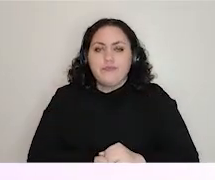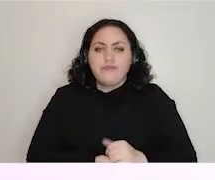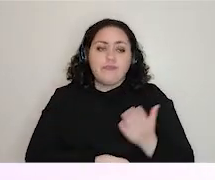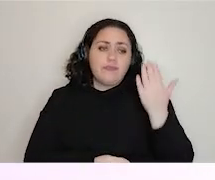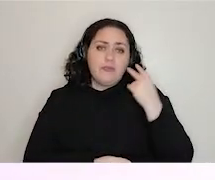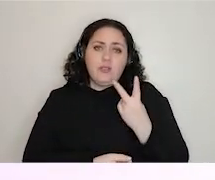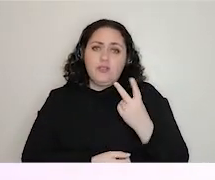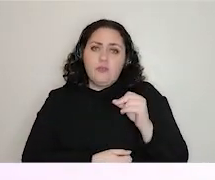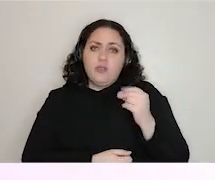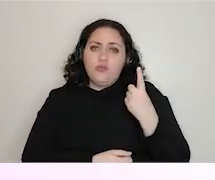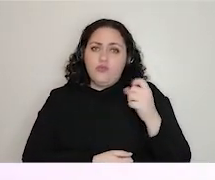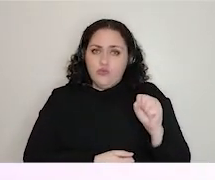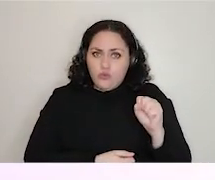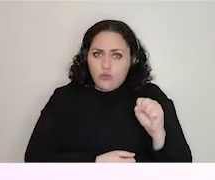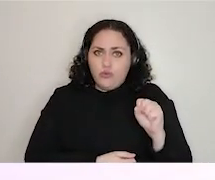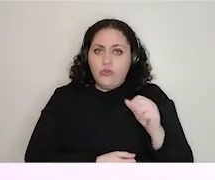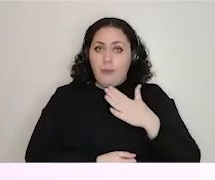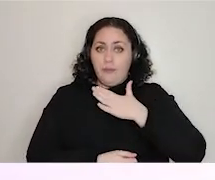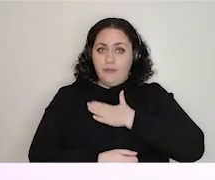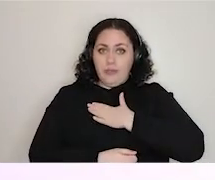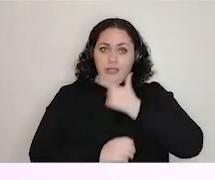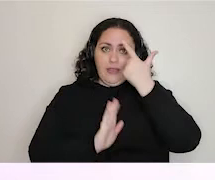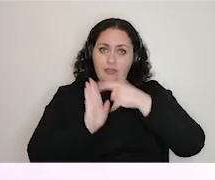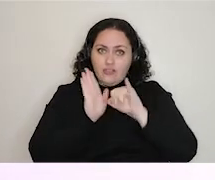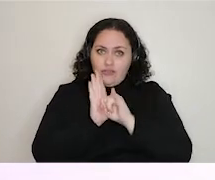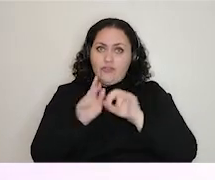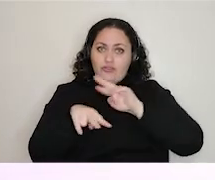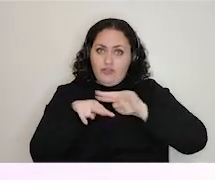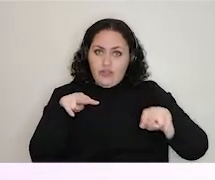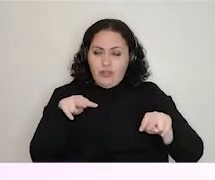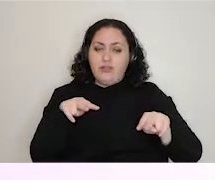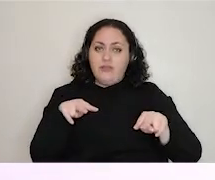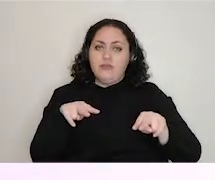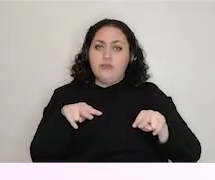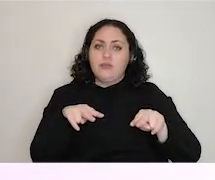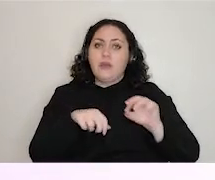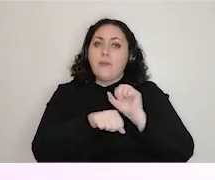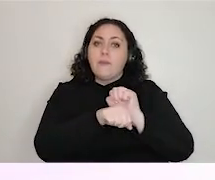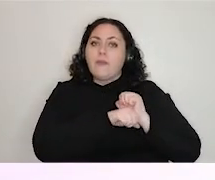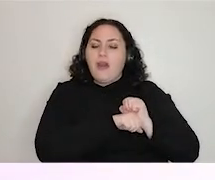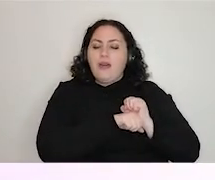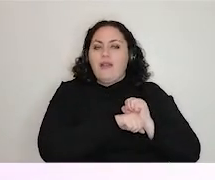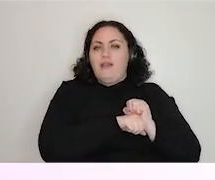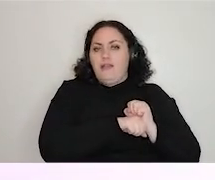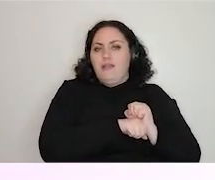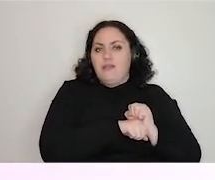2018, a minha identidade de gênero deixou de ser considerada uma doença.